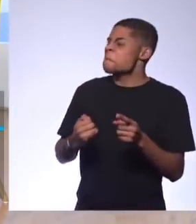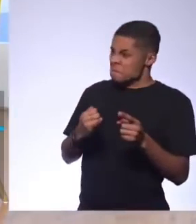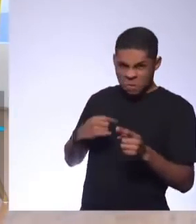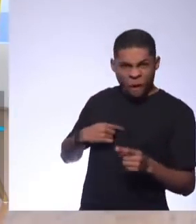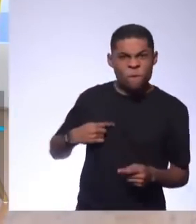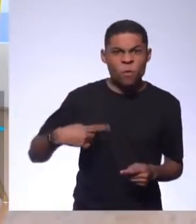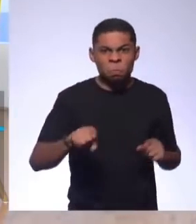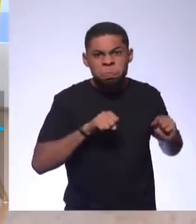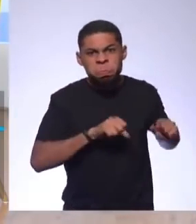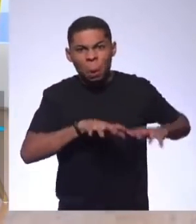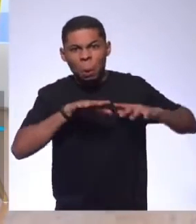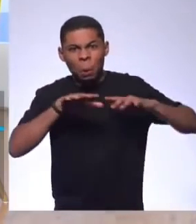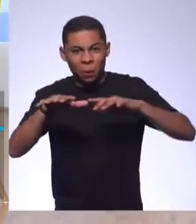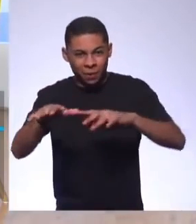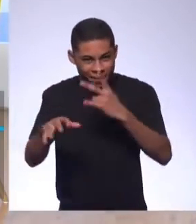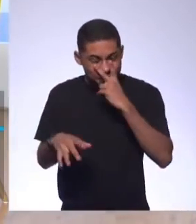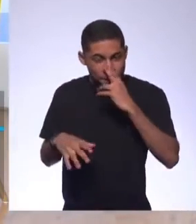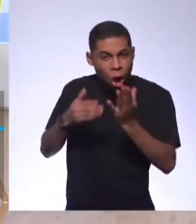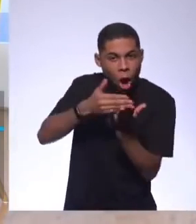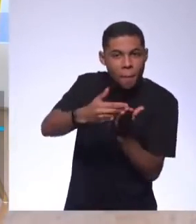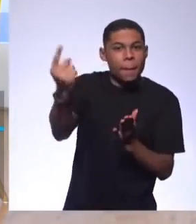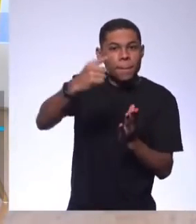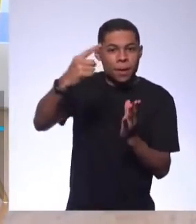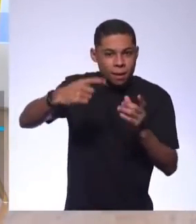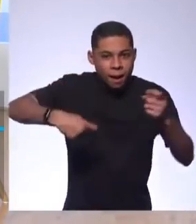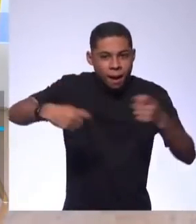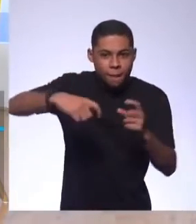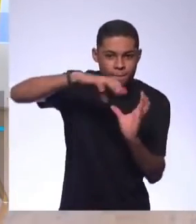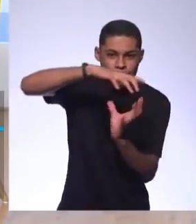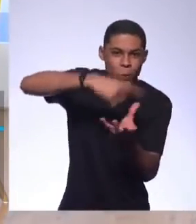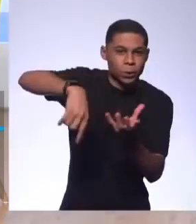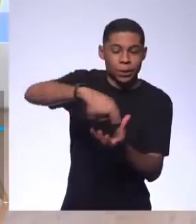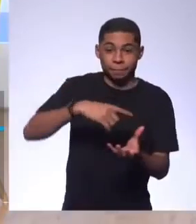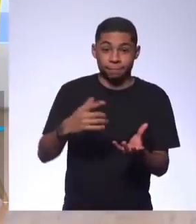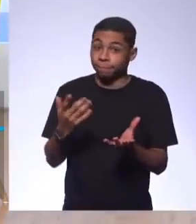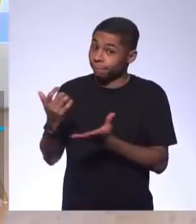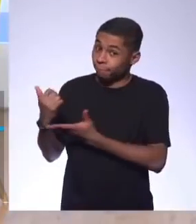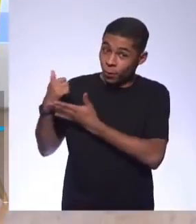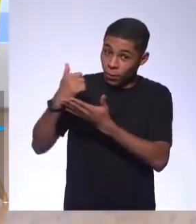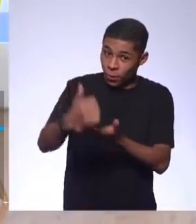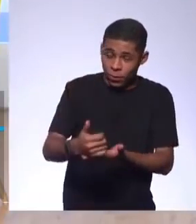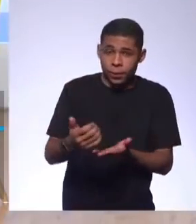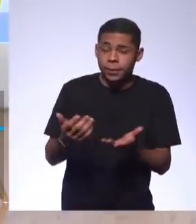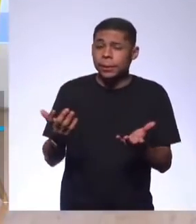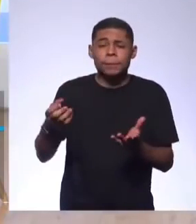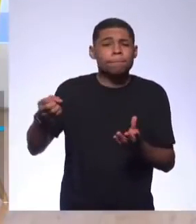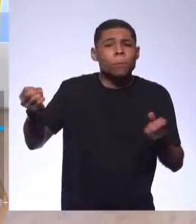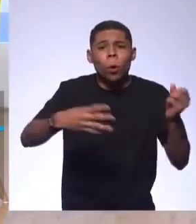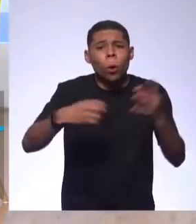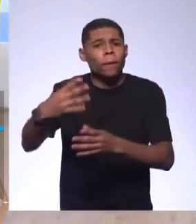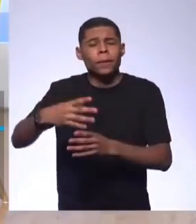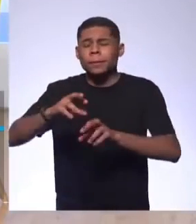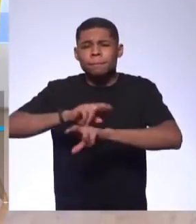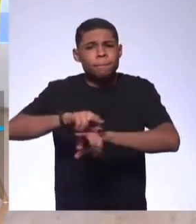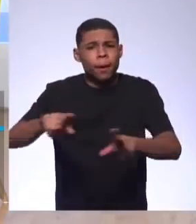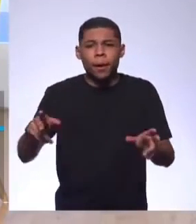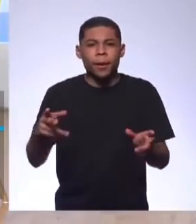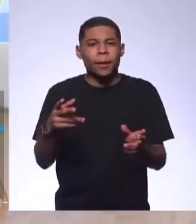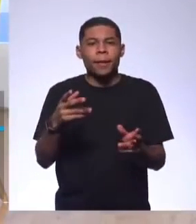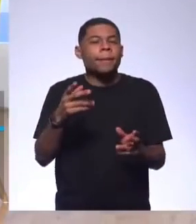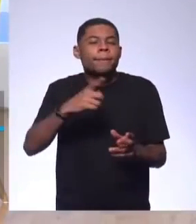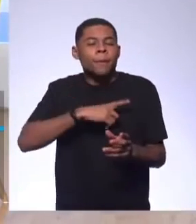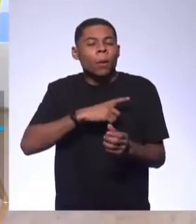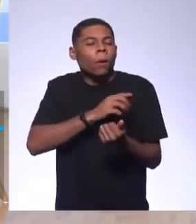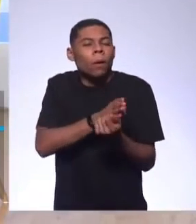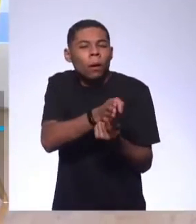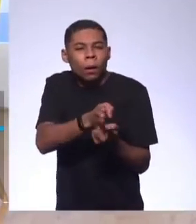aí no estopim da Primeira Guerra Mundial, que trouxe também inovações, formas